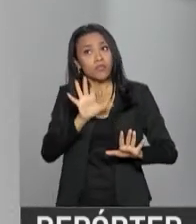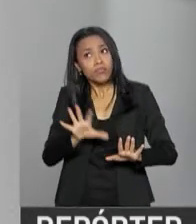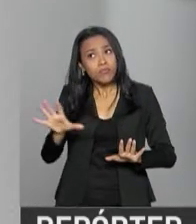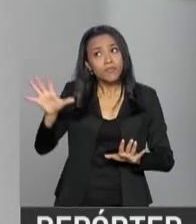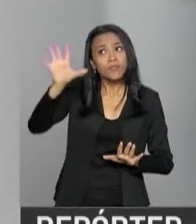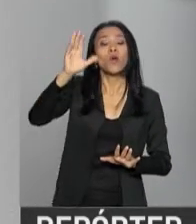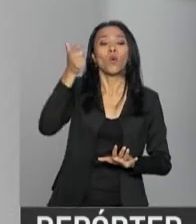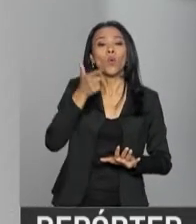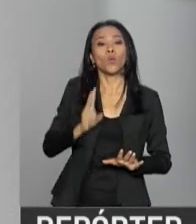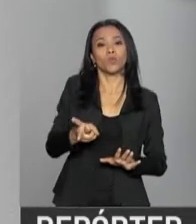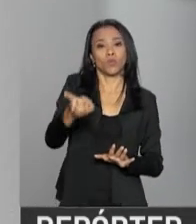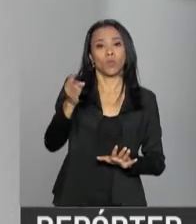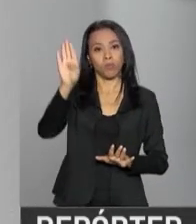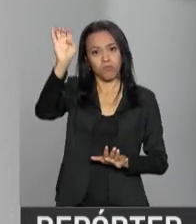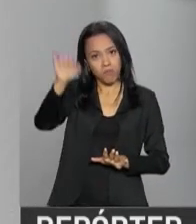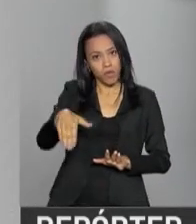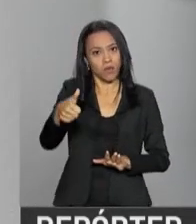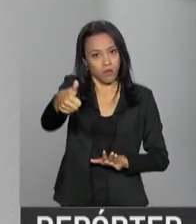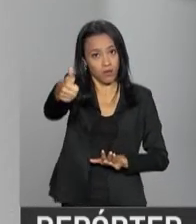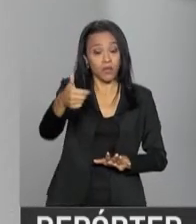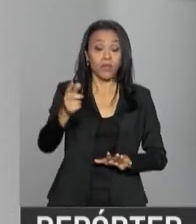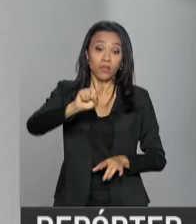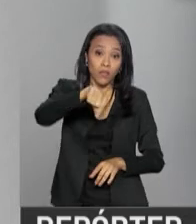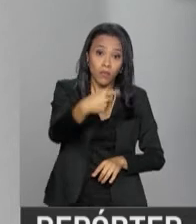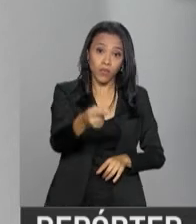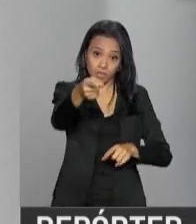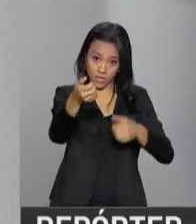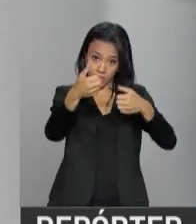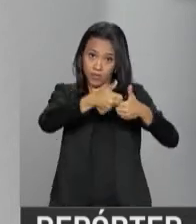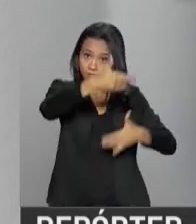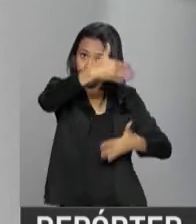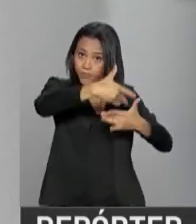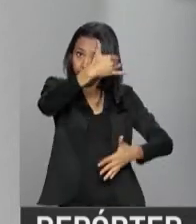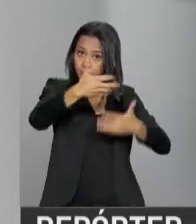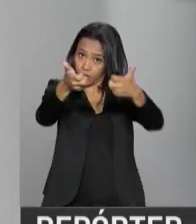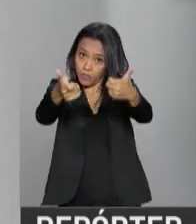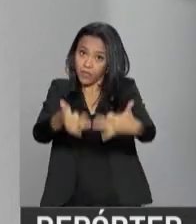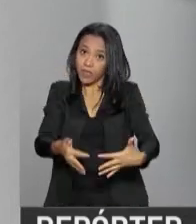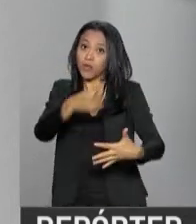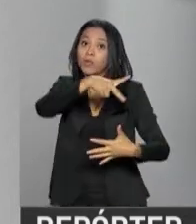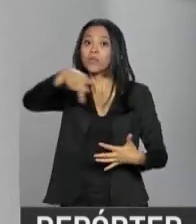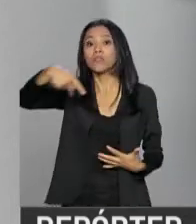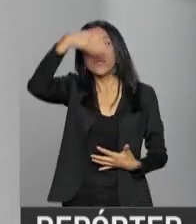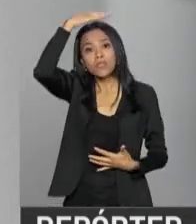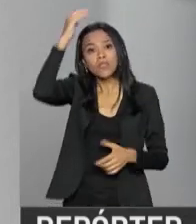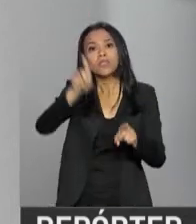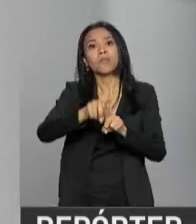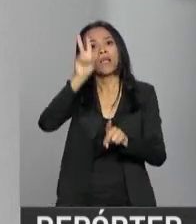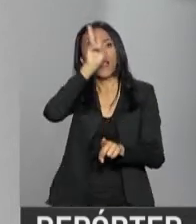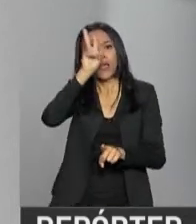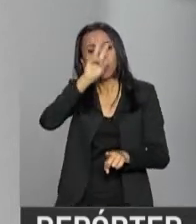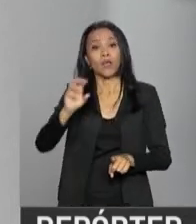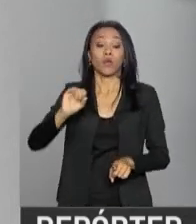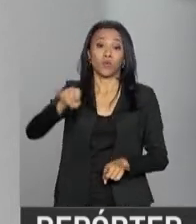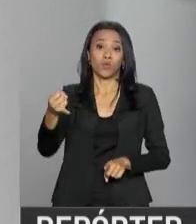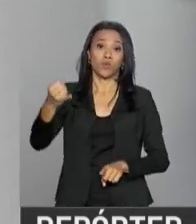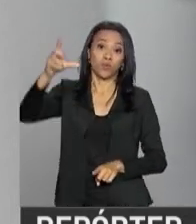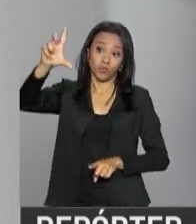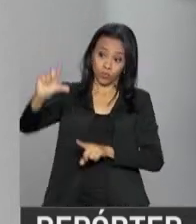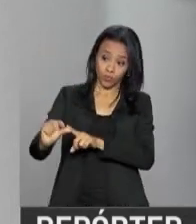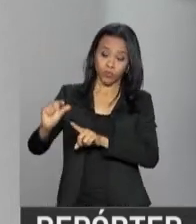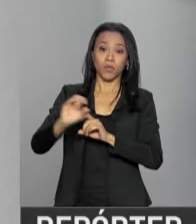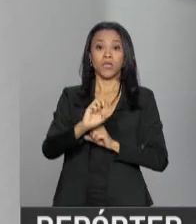avançar ainda mais disse na sequência da publicação nas redes sociais o presidente lembra que com juros em queda inflação